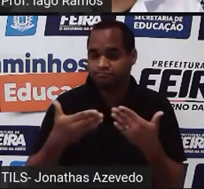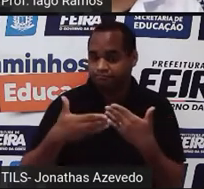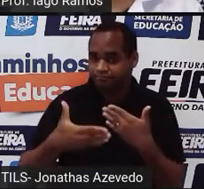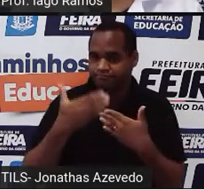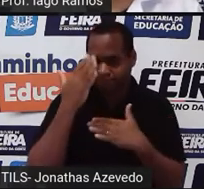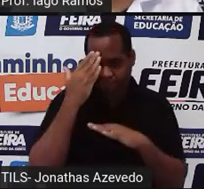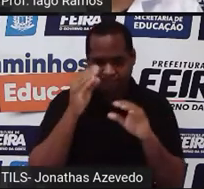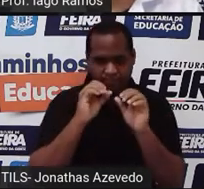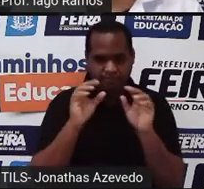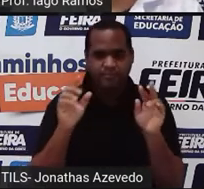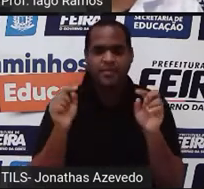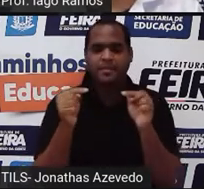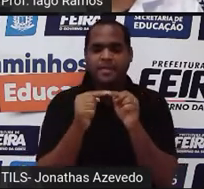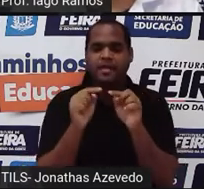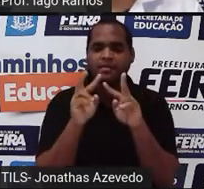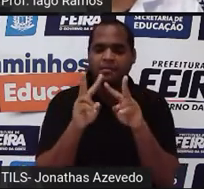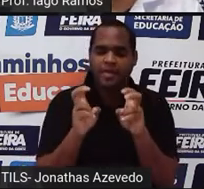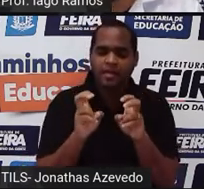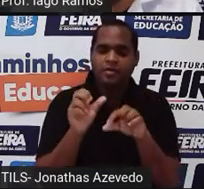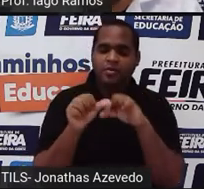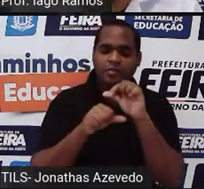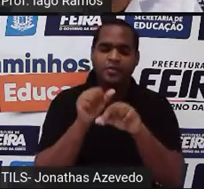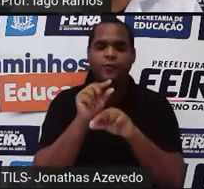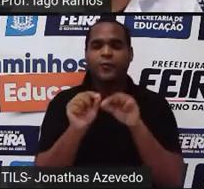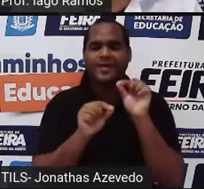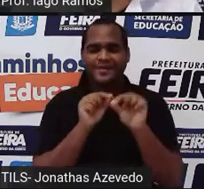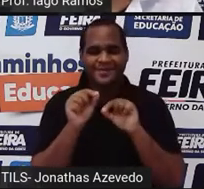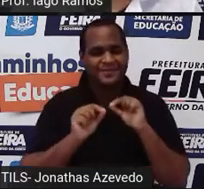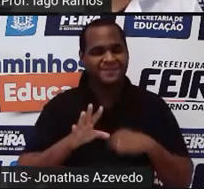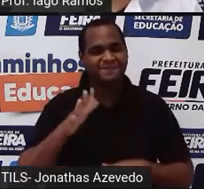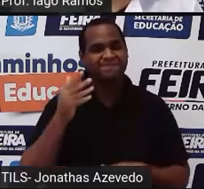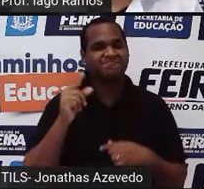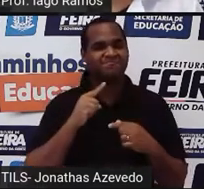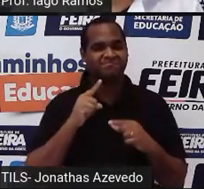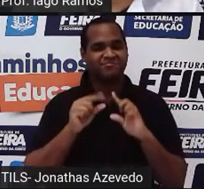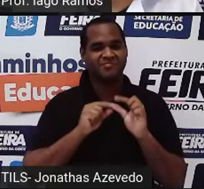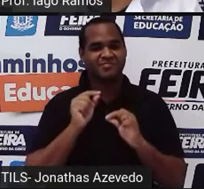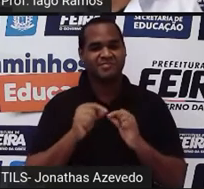de transformação é essa que está acontecendo aí. Tá bom?